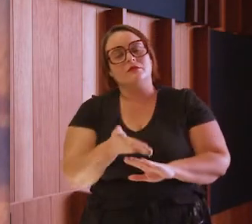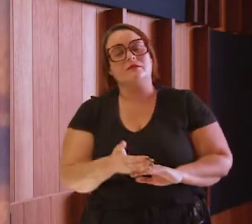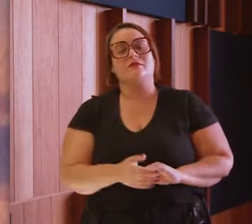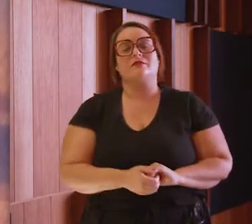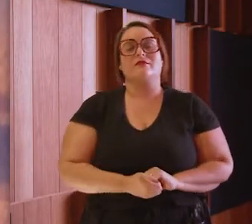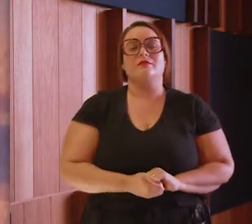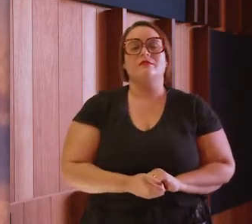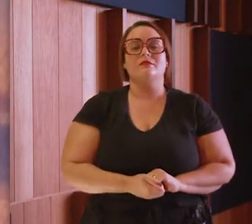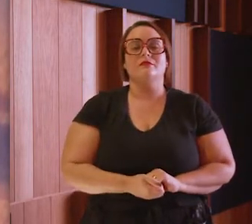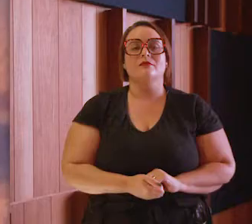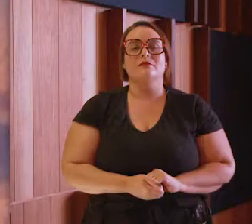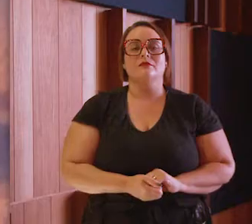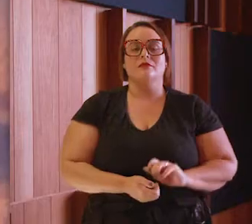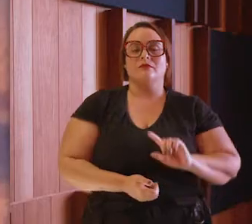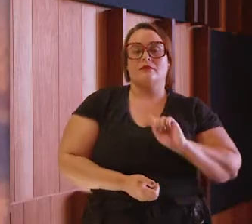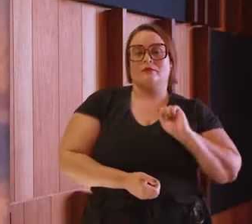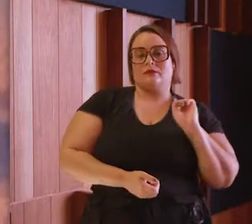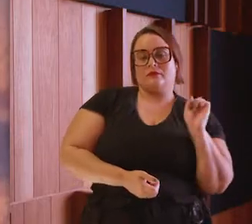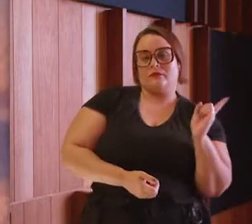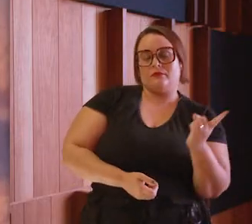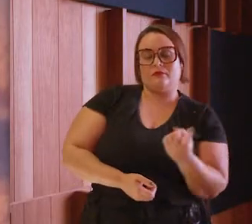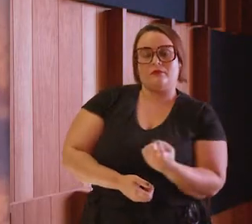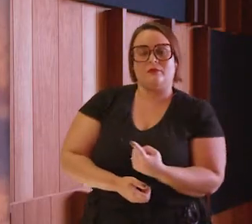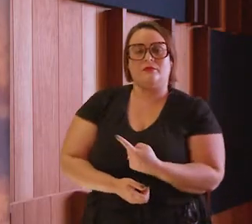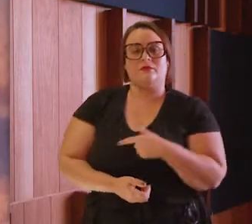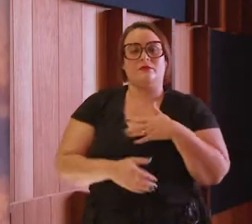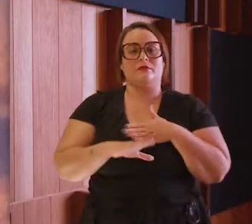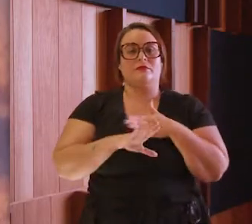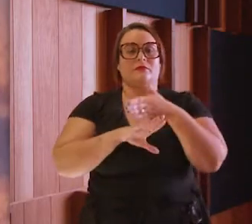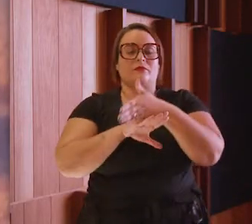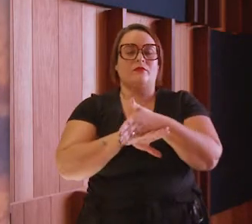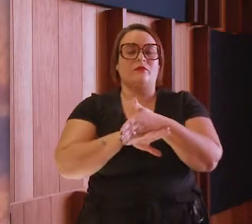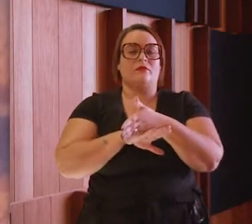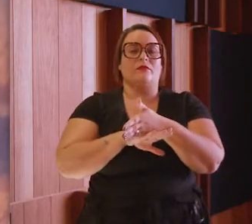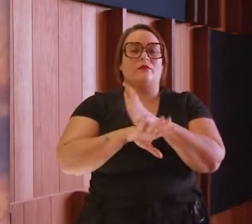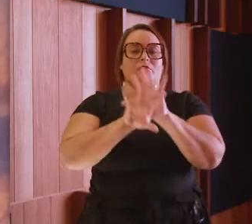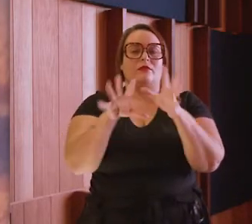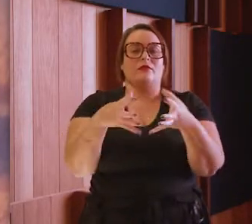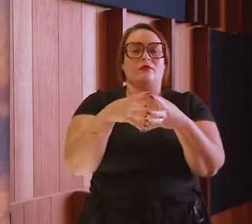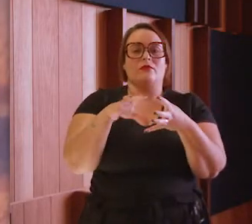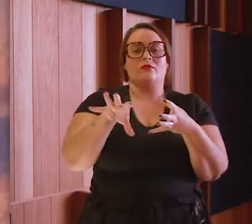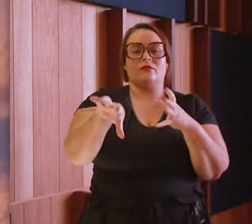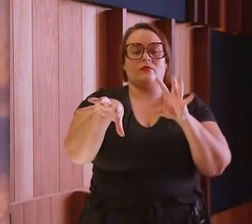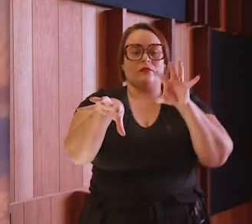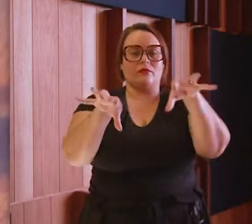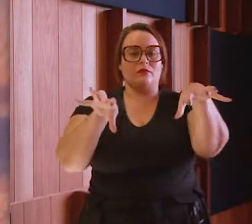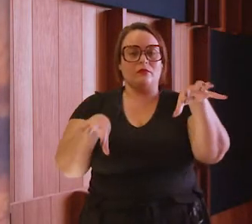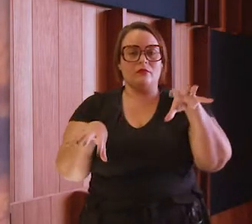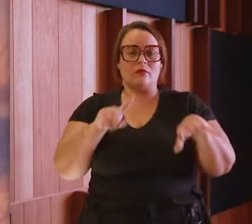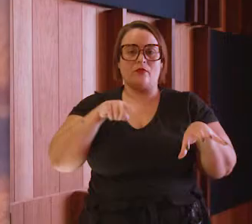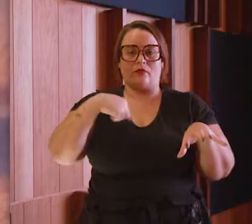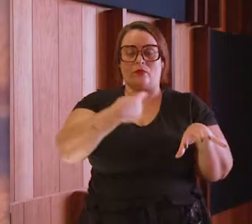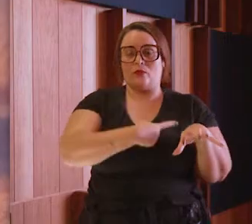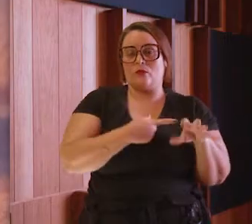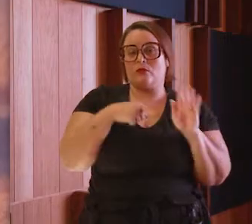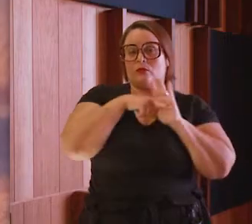todos nós iremos para aquelas sessões paralelas em que teremos a oportunidade de